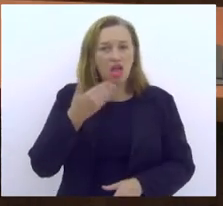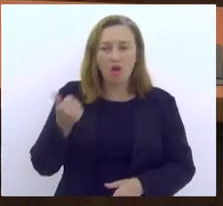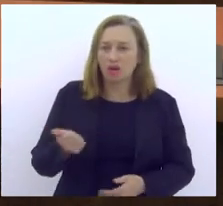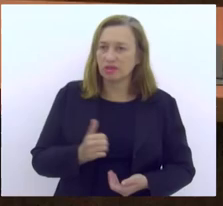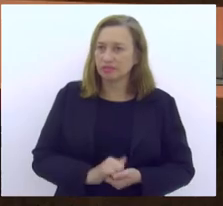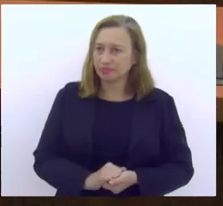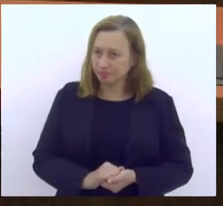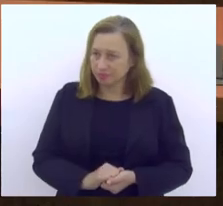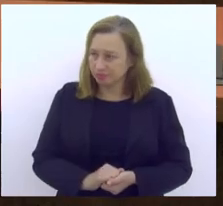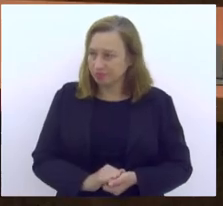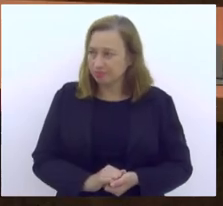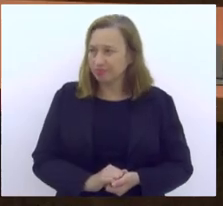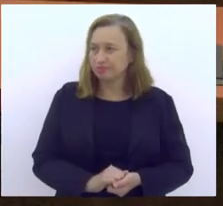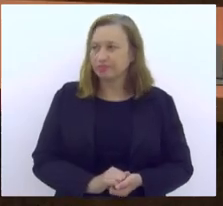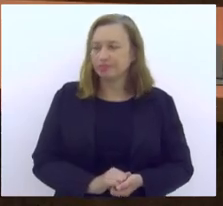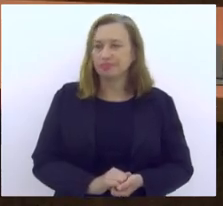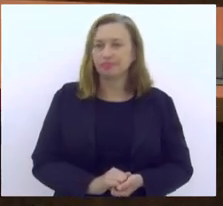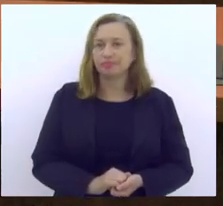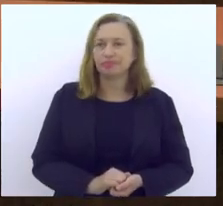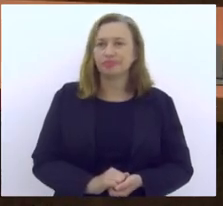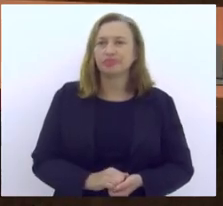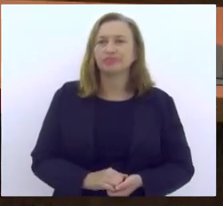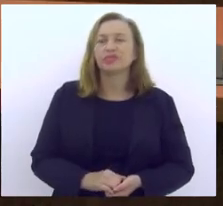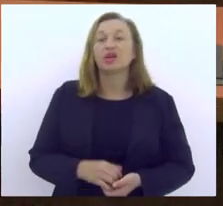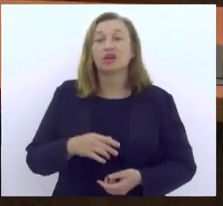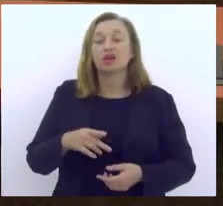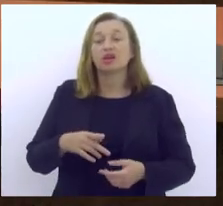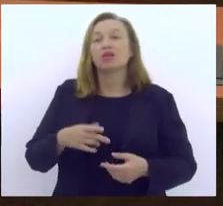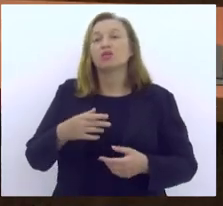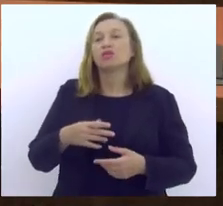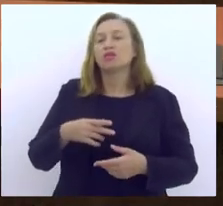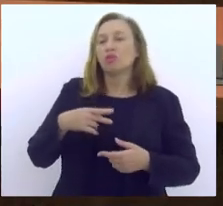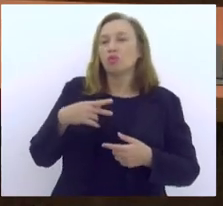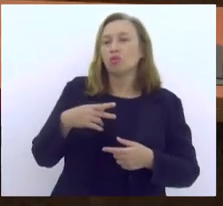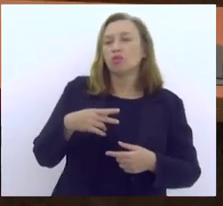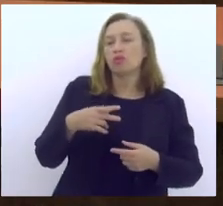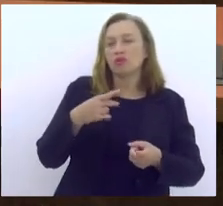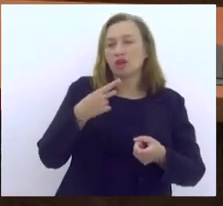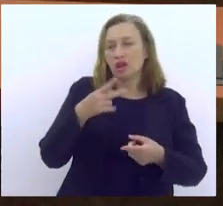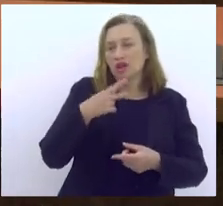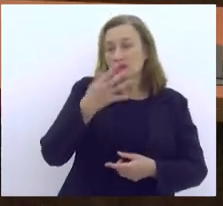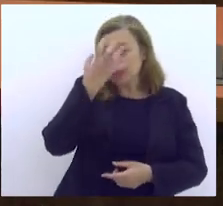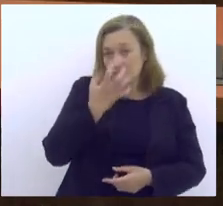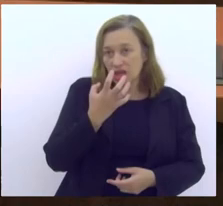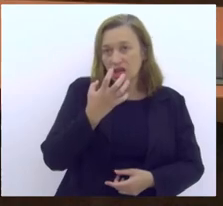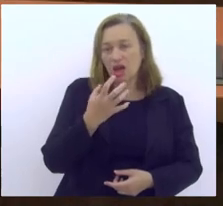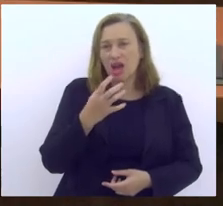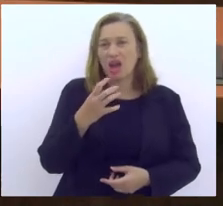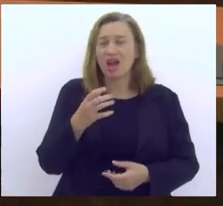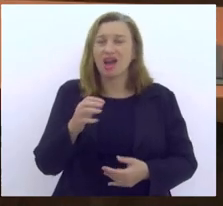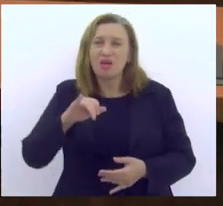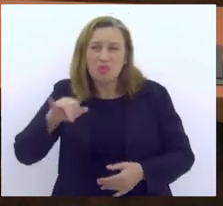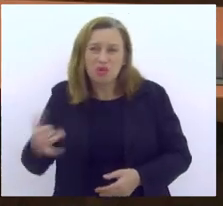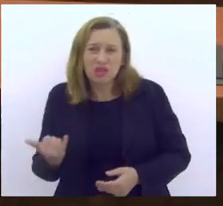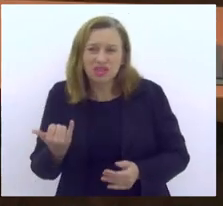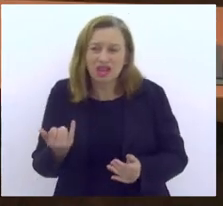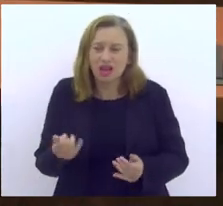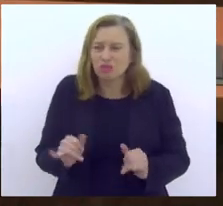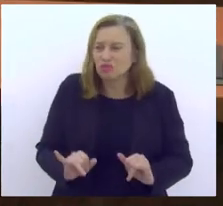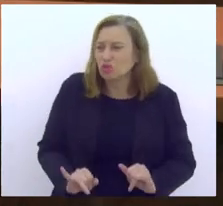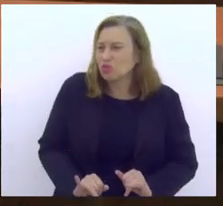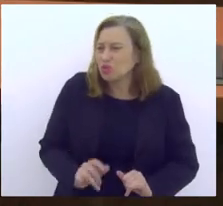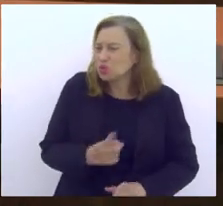Então, temos que fazer um debate sério, sim, sobre segurança pública, mas nós não vamos aproveitar o momento de dor nosso,